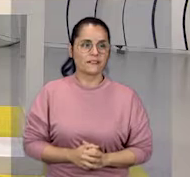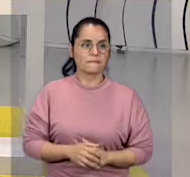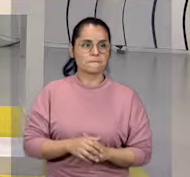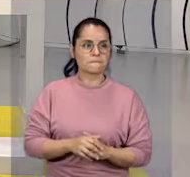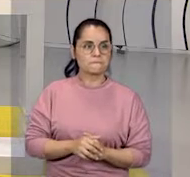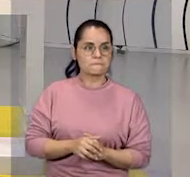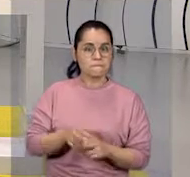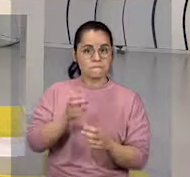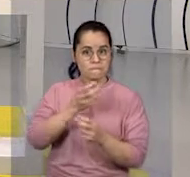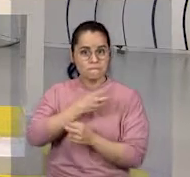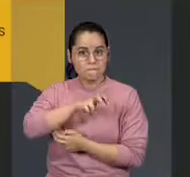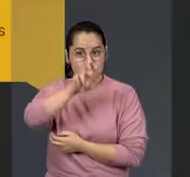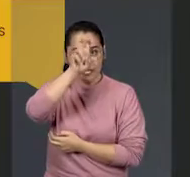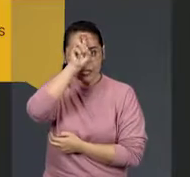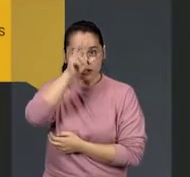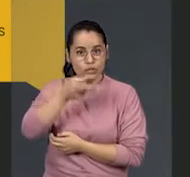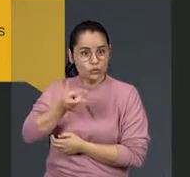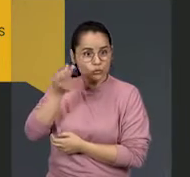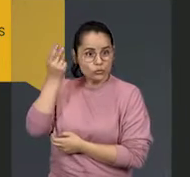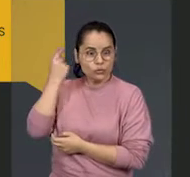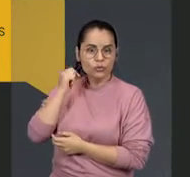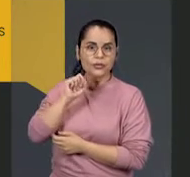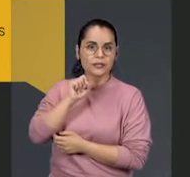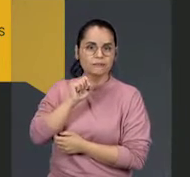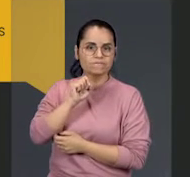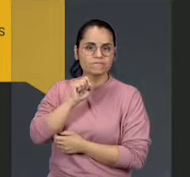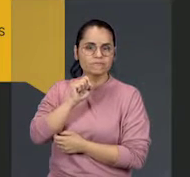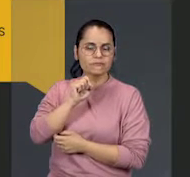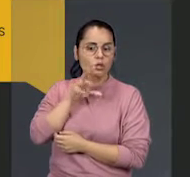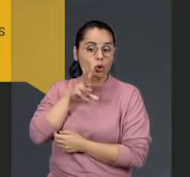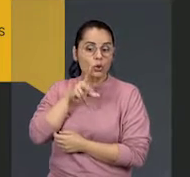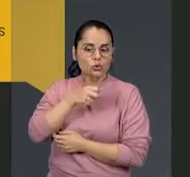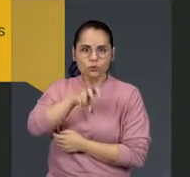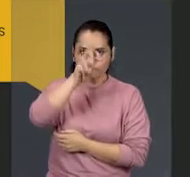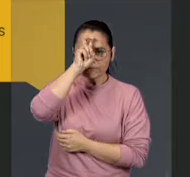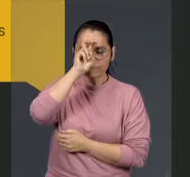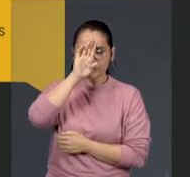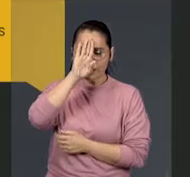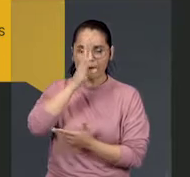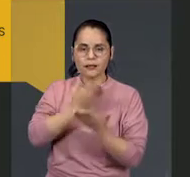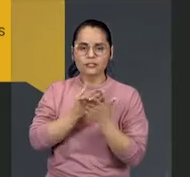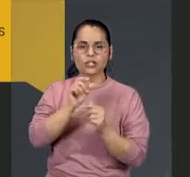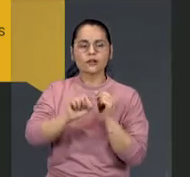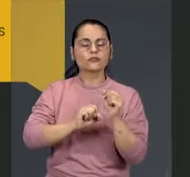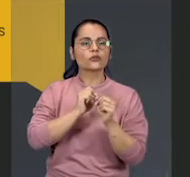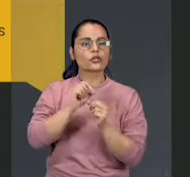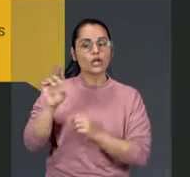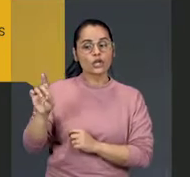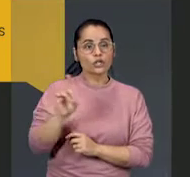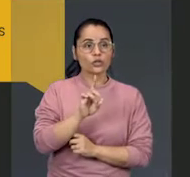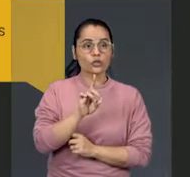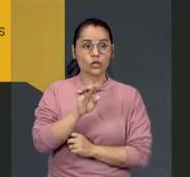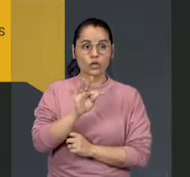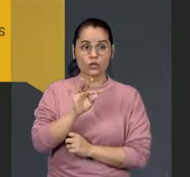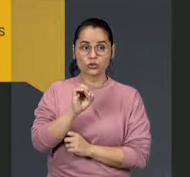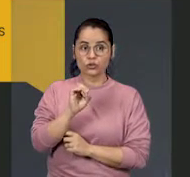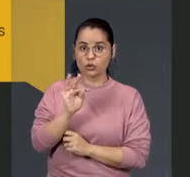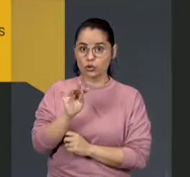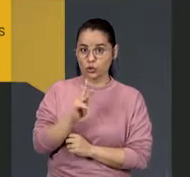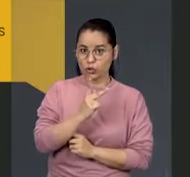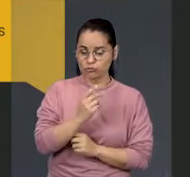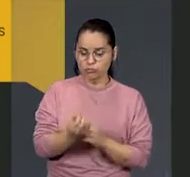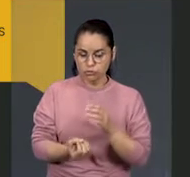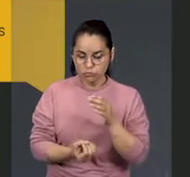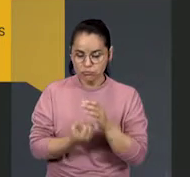Egito Antigo. Os egípcios acreditavam que o deus Tote havia sido o inventor da música.